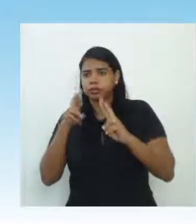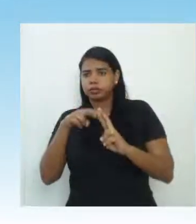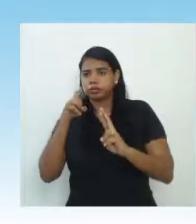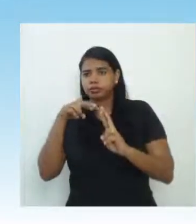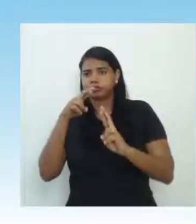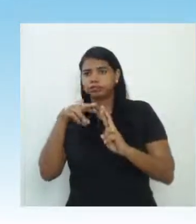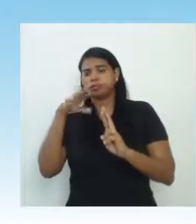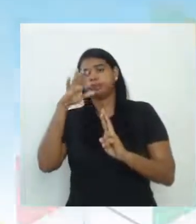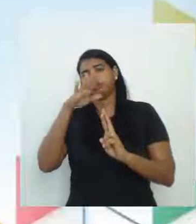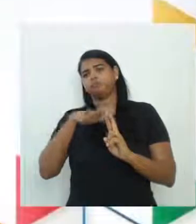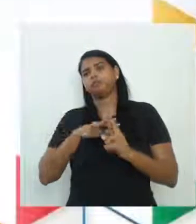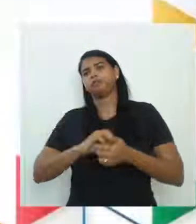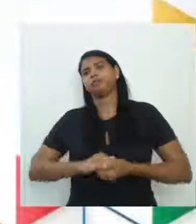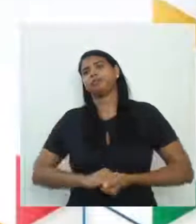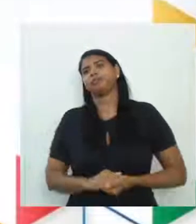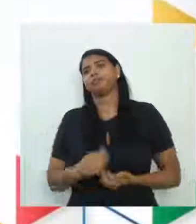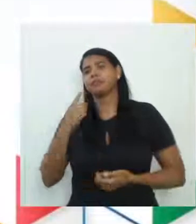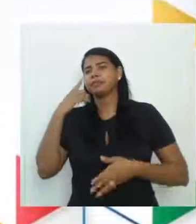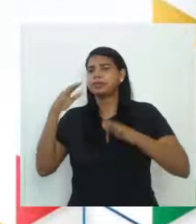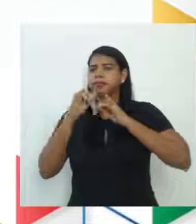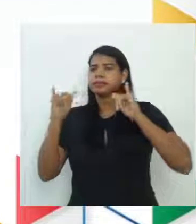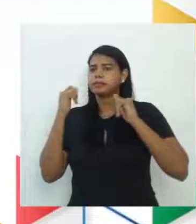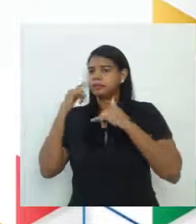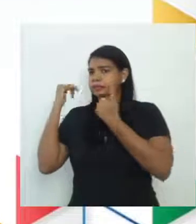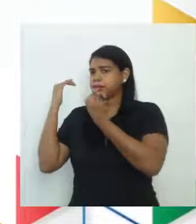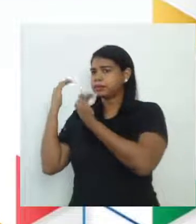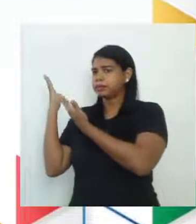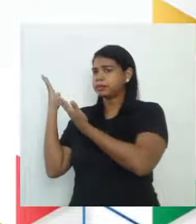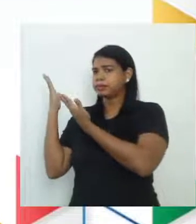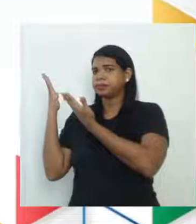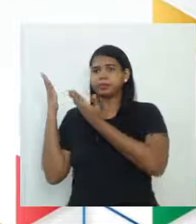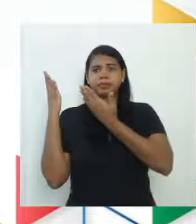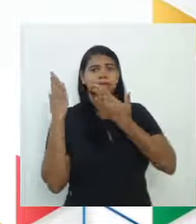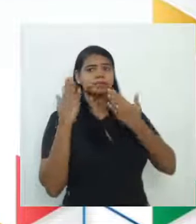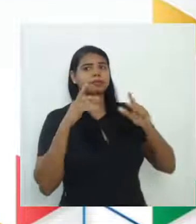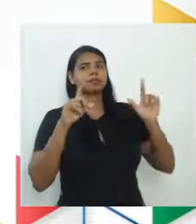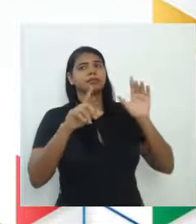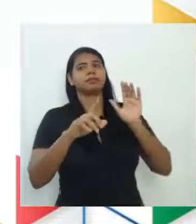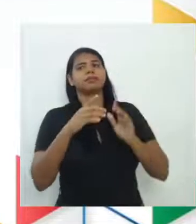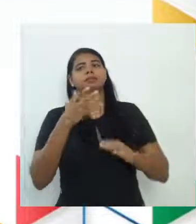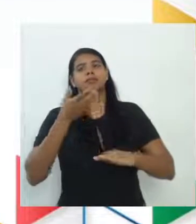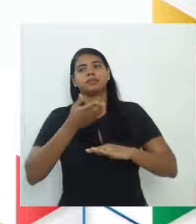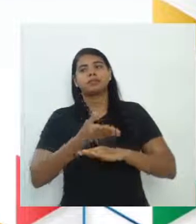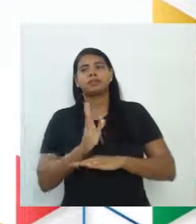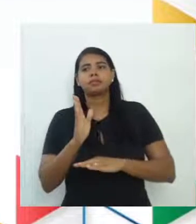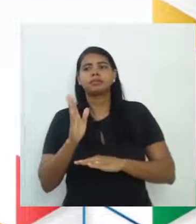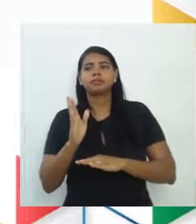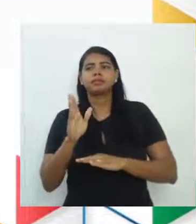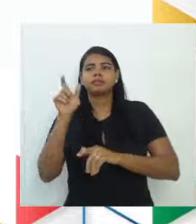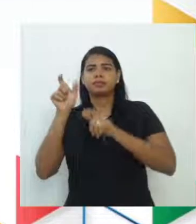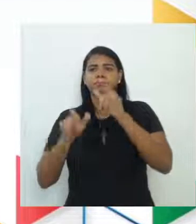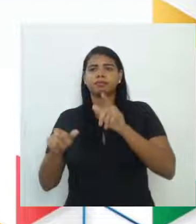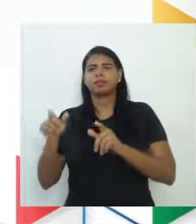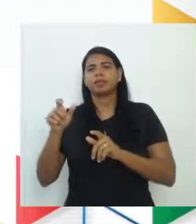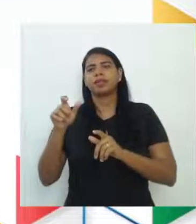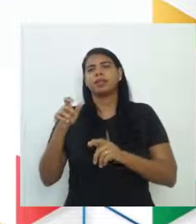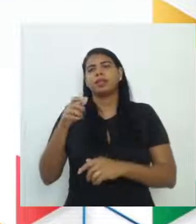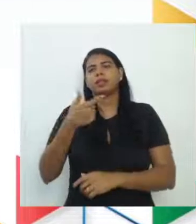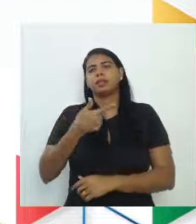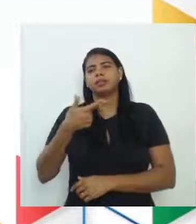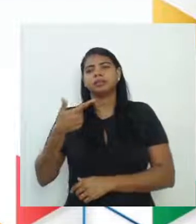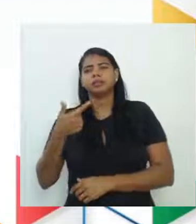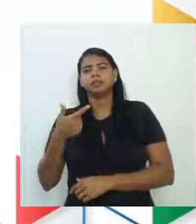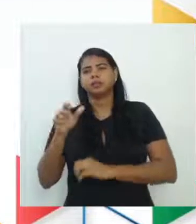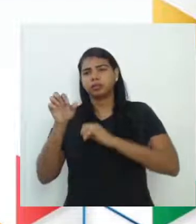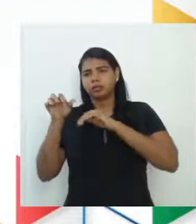né? Vamos dar mais uma olhadinha nas informações dos slides, ó. Foi aprovada pela Assembleia Nacional Constituinte em 22 de setembro